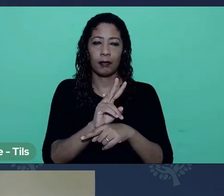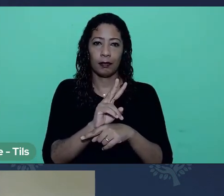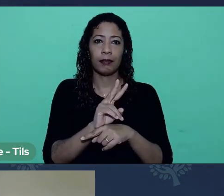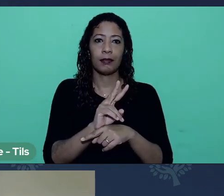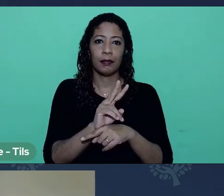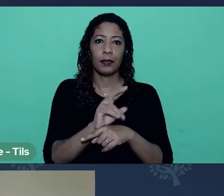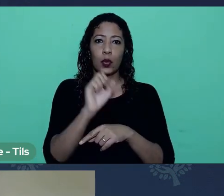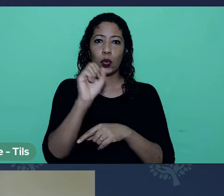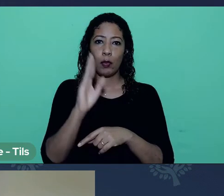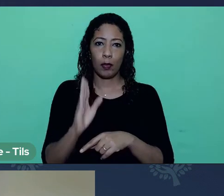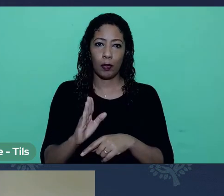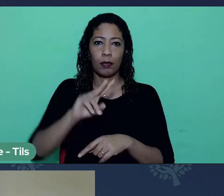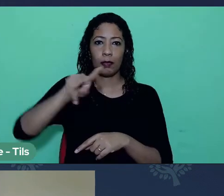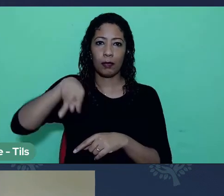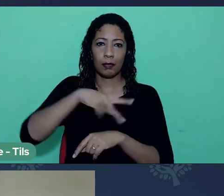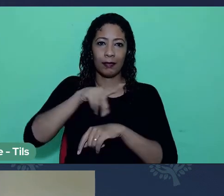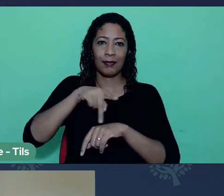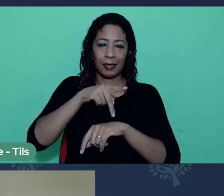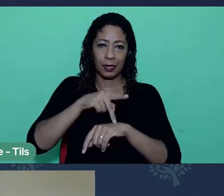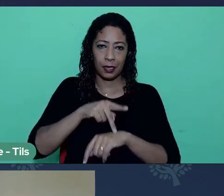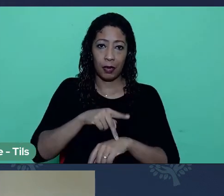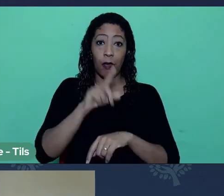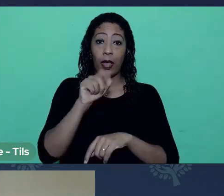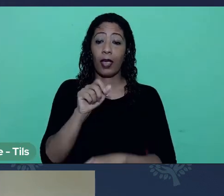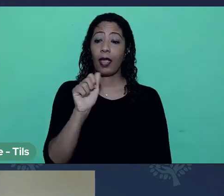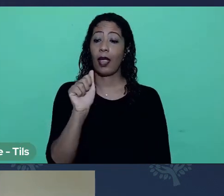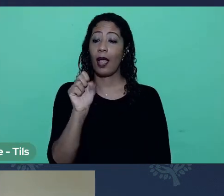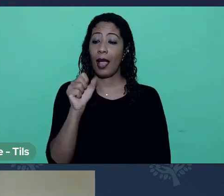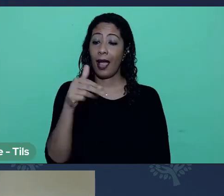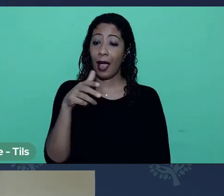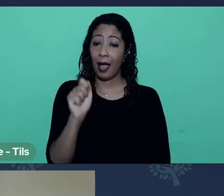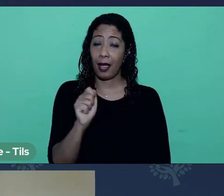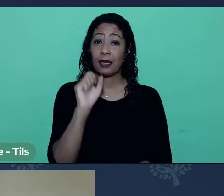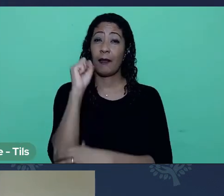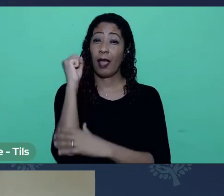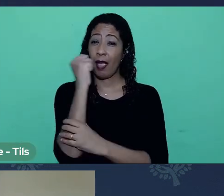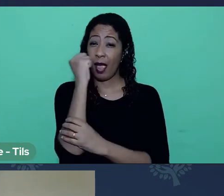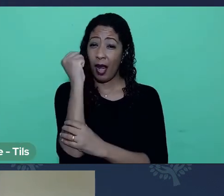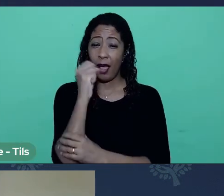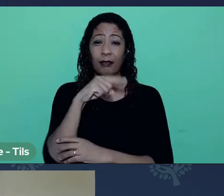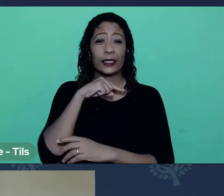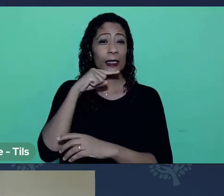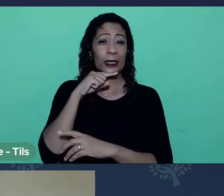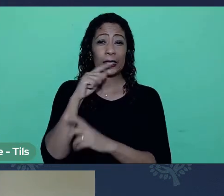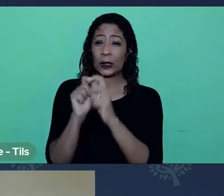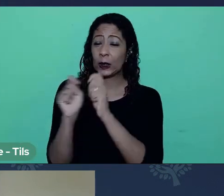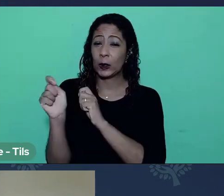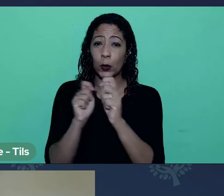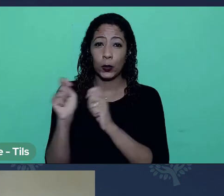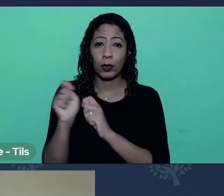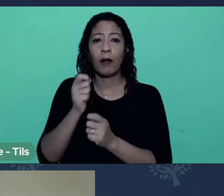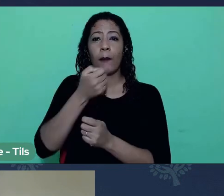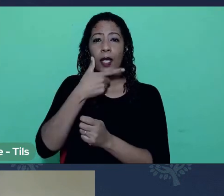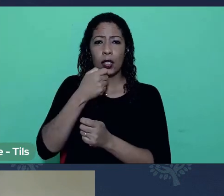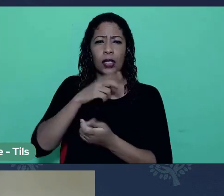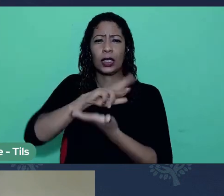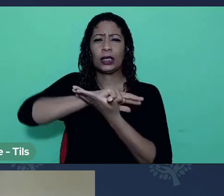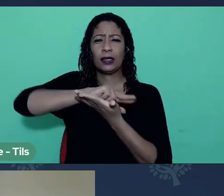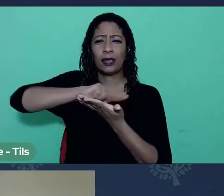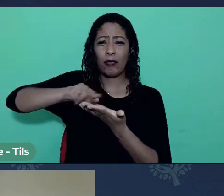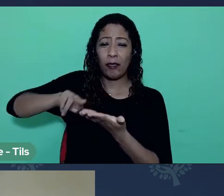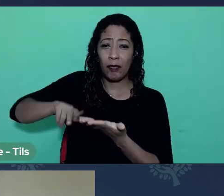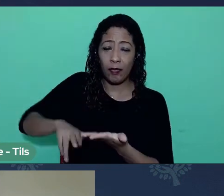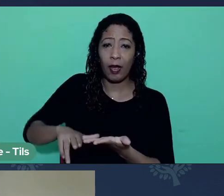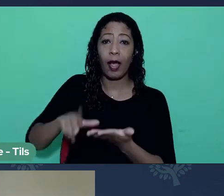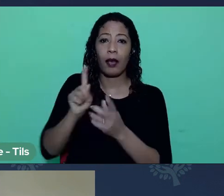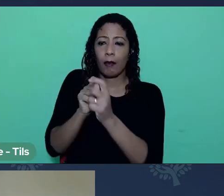não controlado, tá? Que é justamente aquele que, mesmo usando doses altas de corticoide, tenha tido exacerbações nos